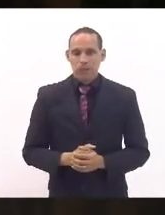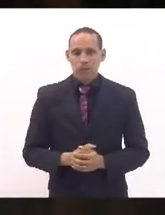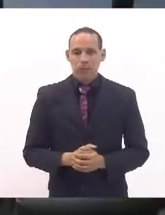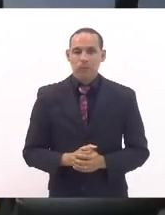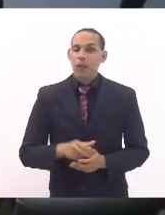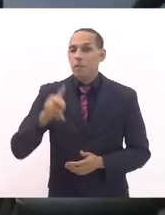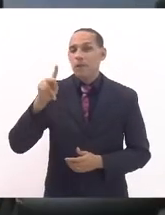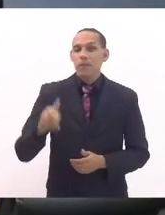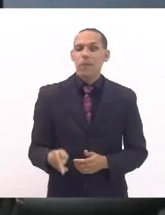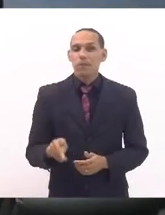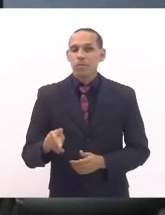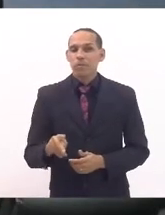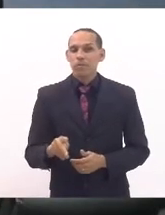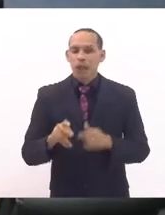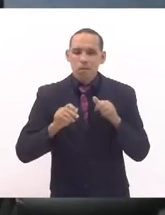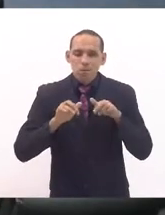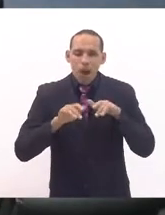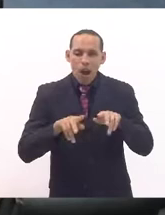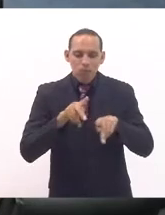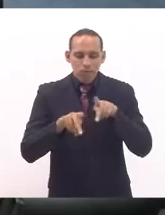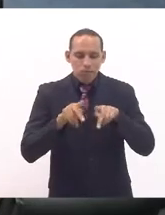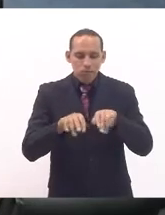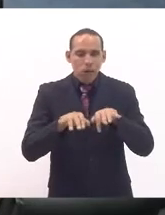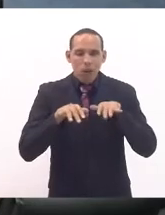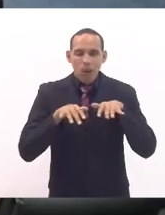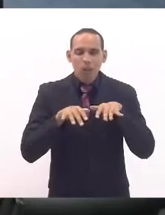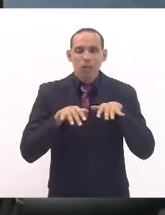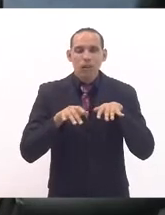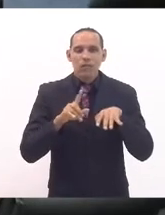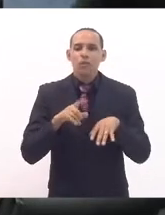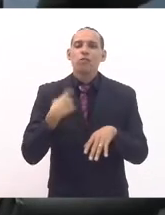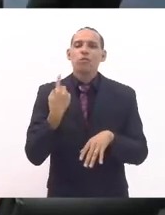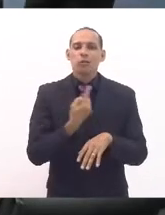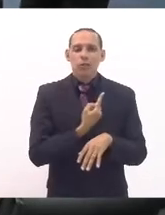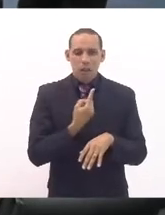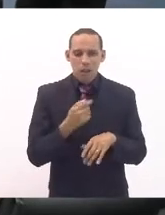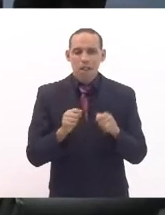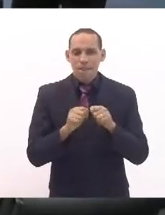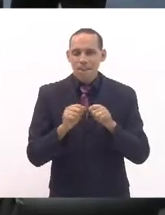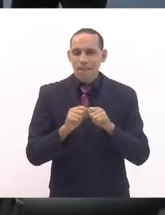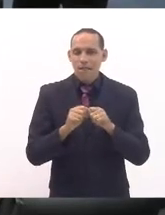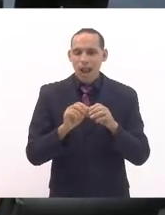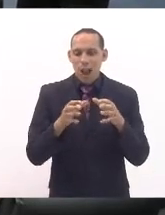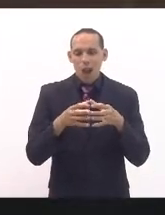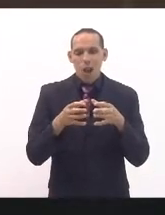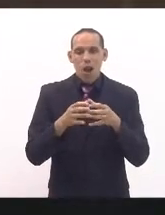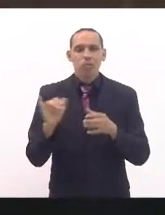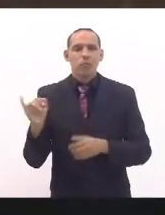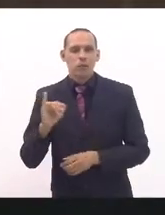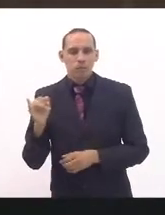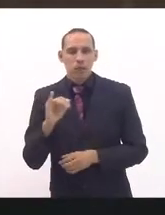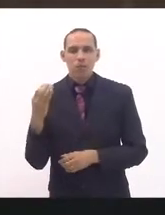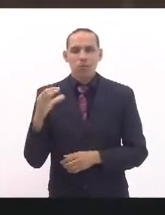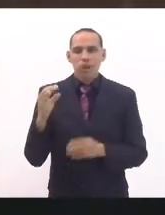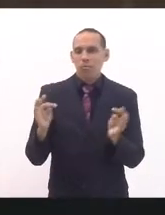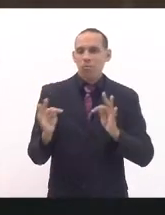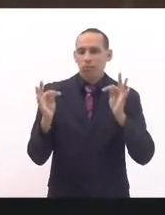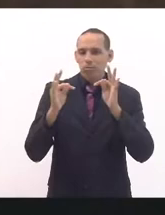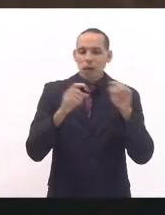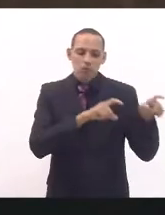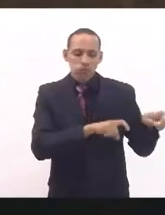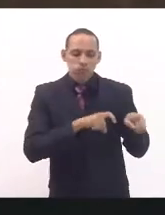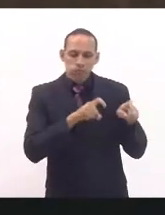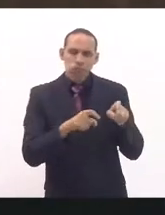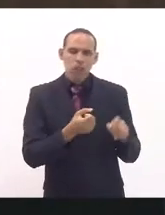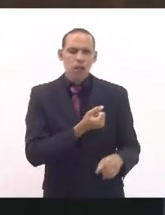Senhor presidente, na audiência pública que nós fizemos, tributação, ciência, tecnologia e agricultura, teve um número que me